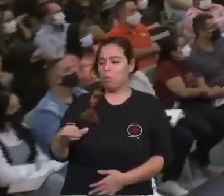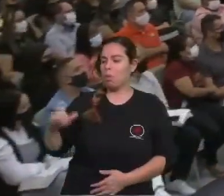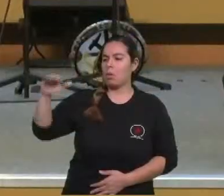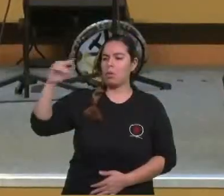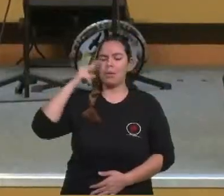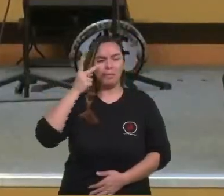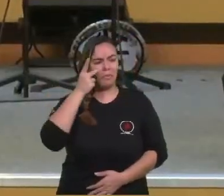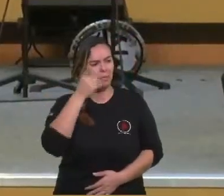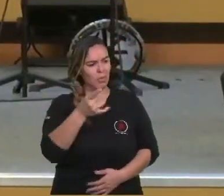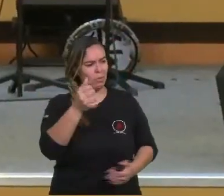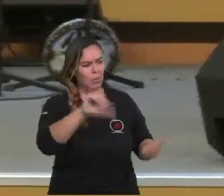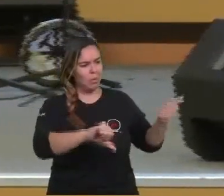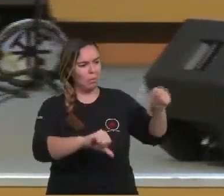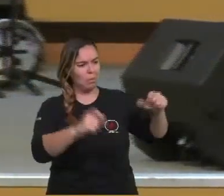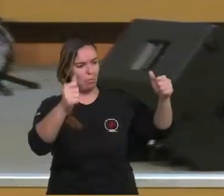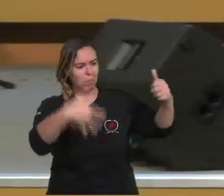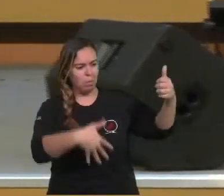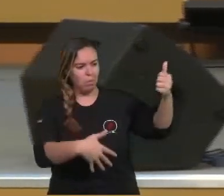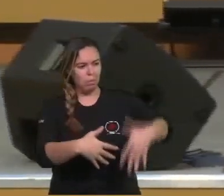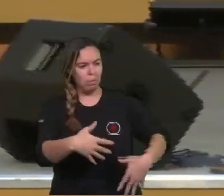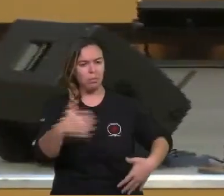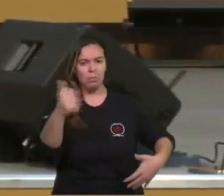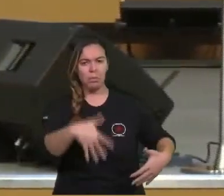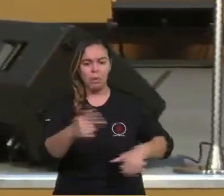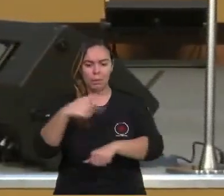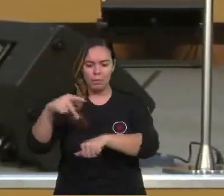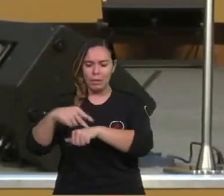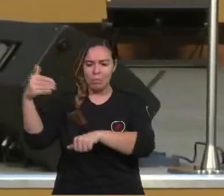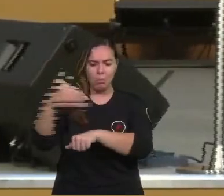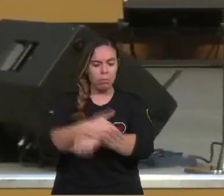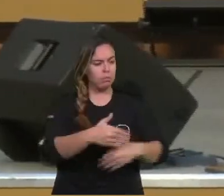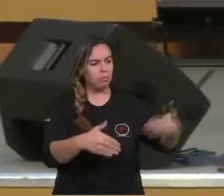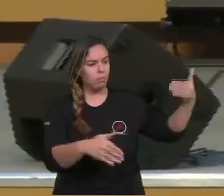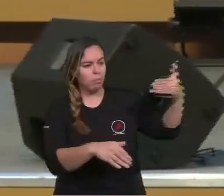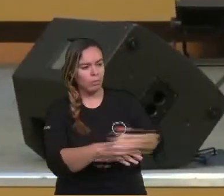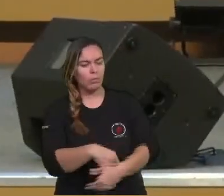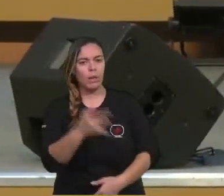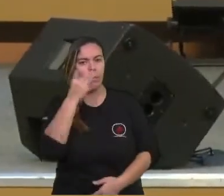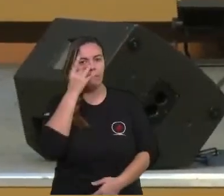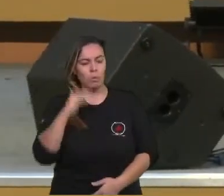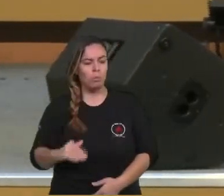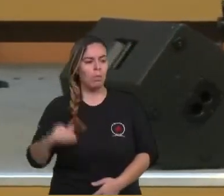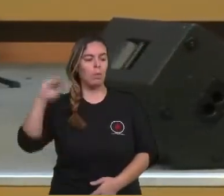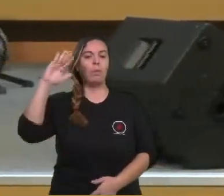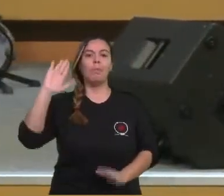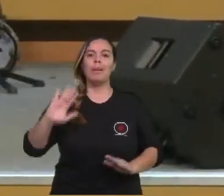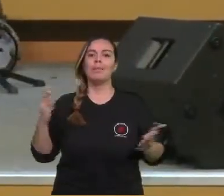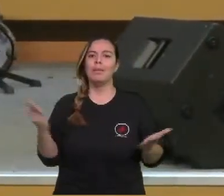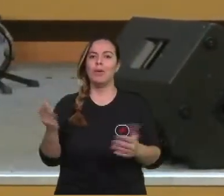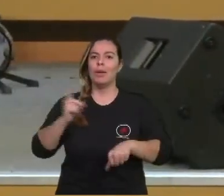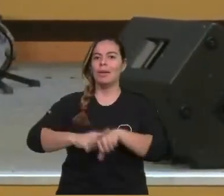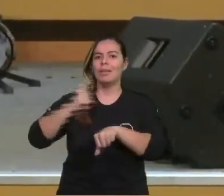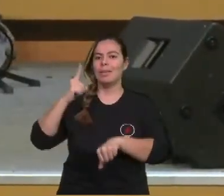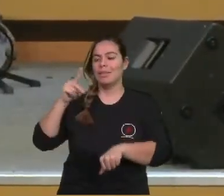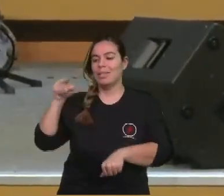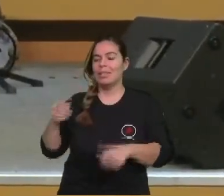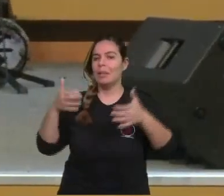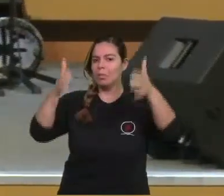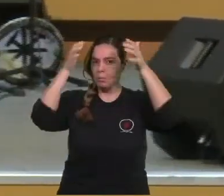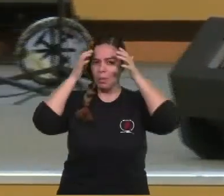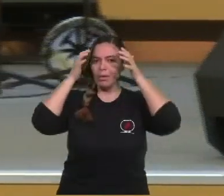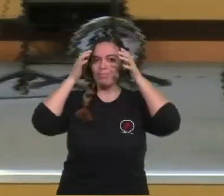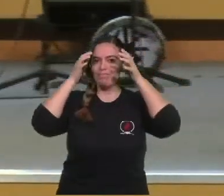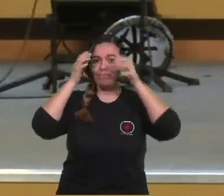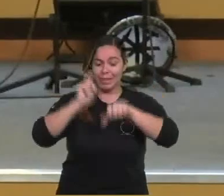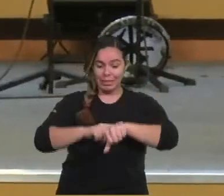derrota, humilhação, escárnio, nações invadindo. Foi isso que ele cresceu. Mas chegou a vez dele. Porque num